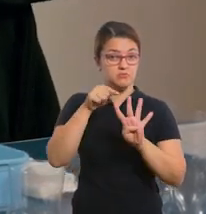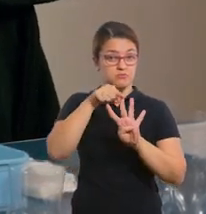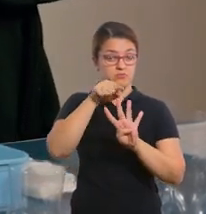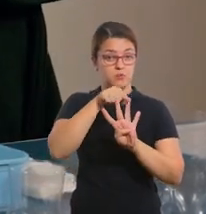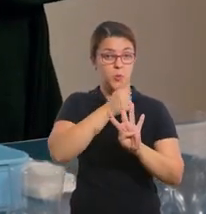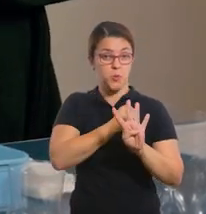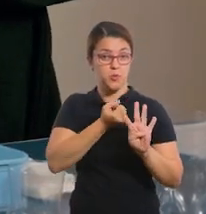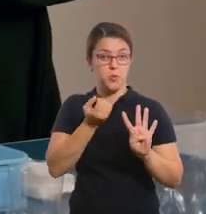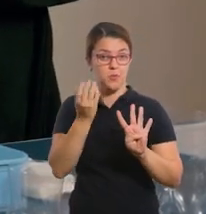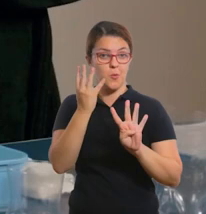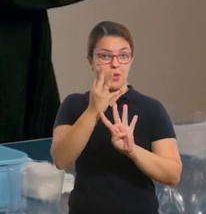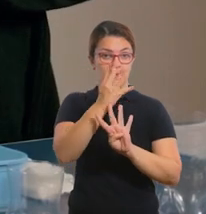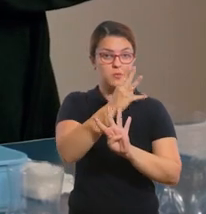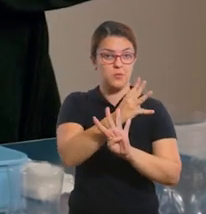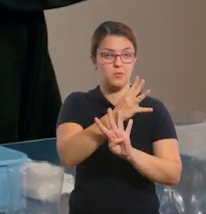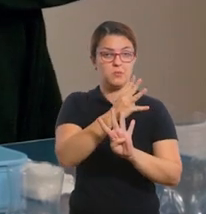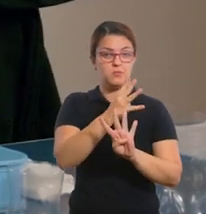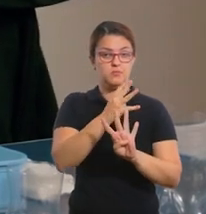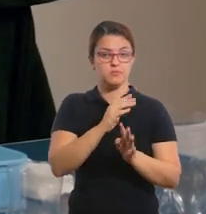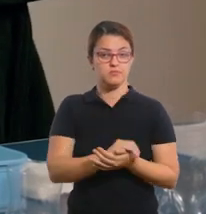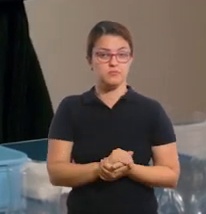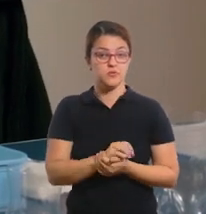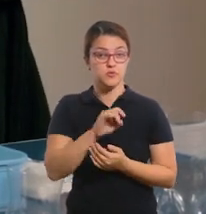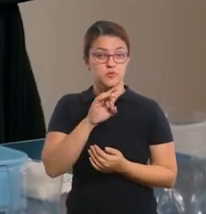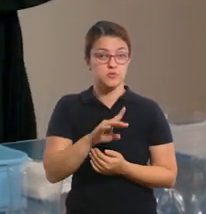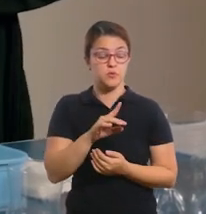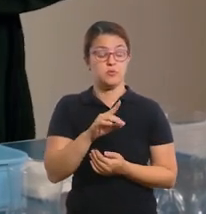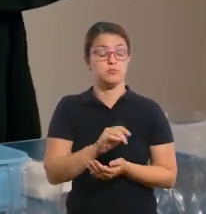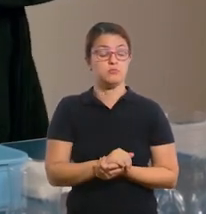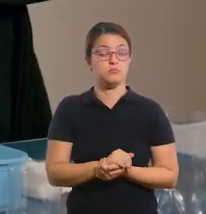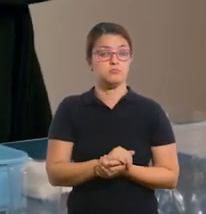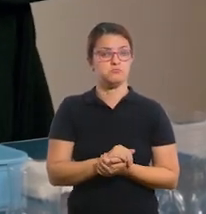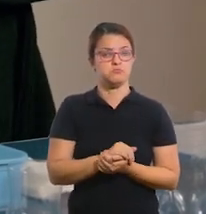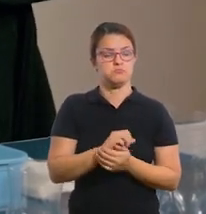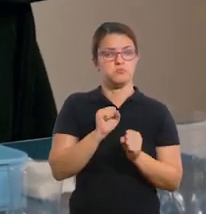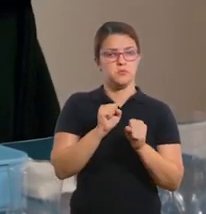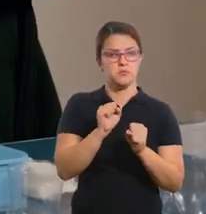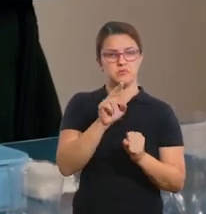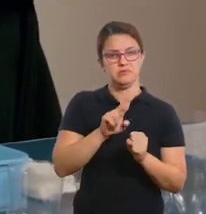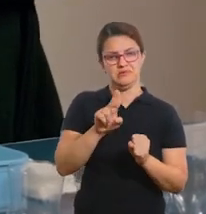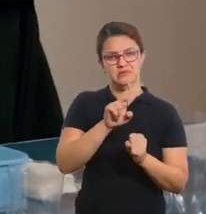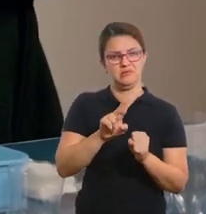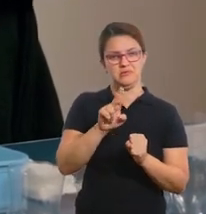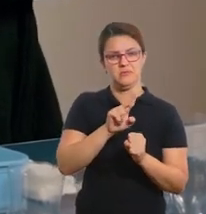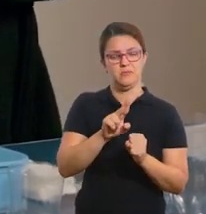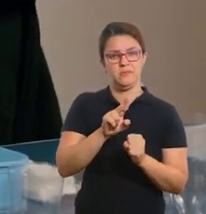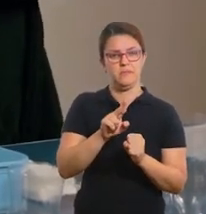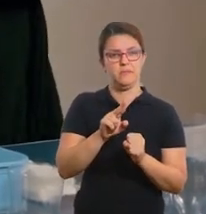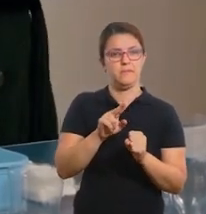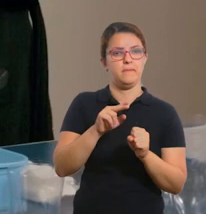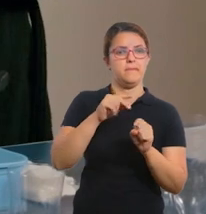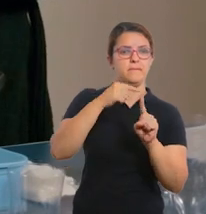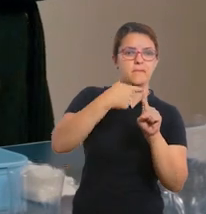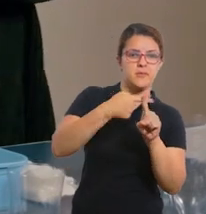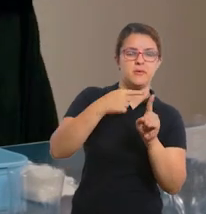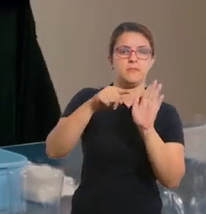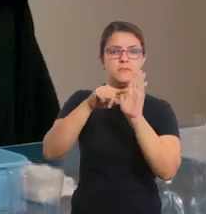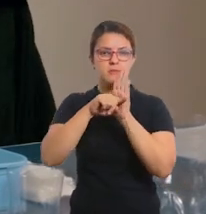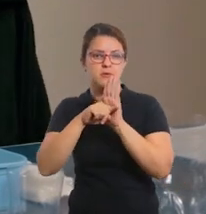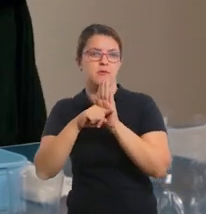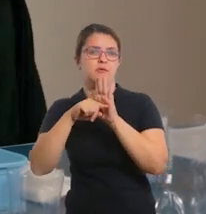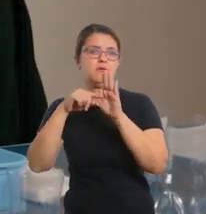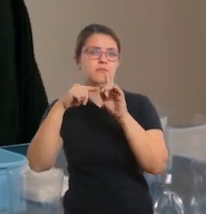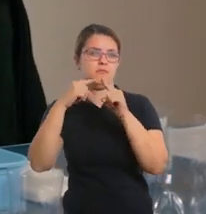4 números 4, coloque em cada um dos espaços o sinal de uma das operações básicas. Podem ser usadas qualquer uma das operações